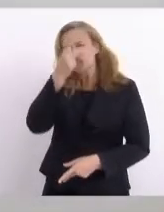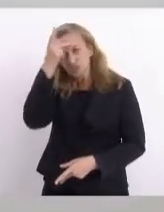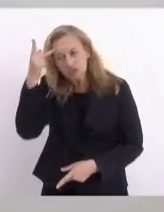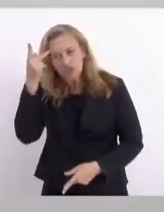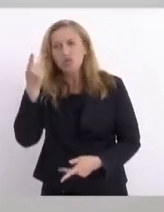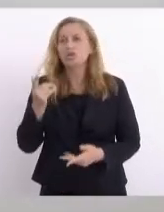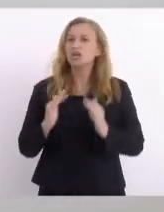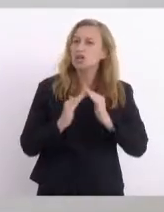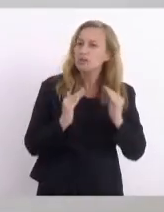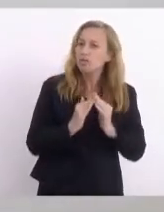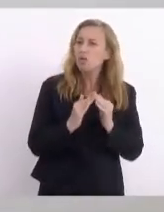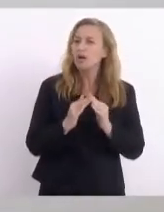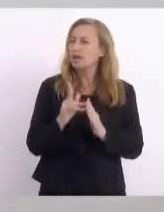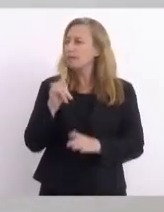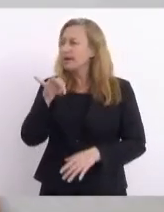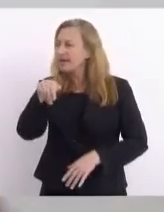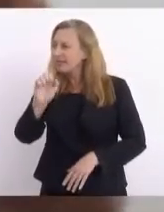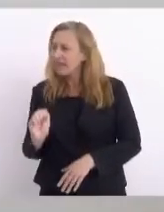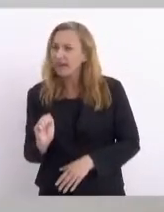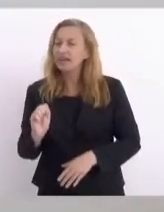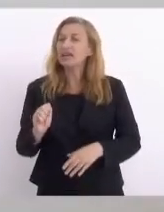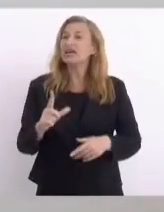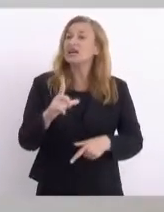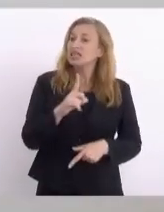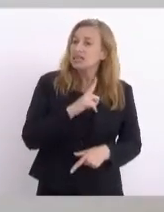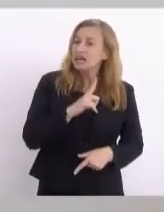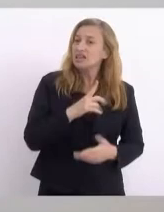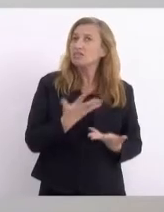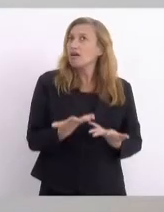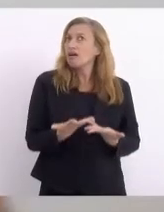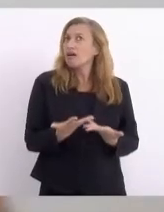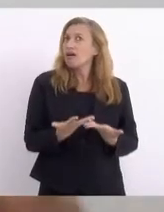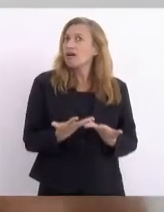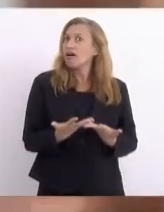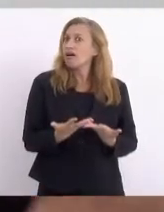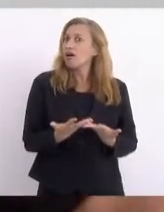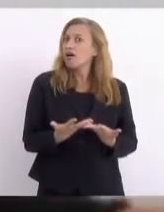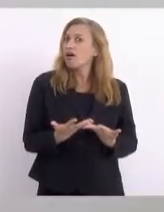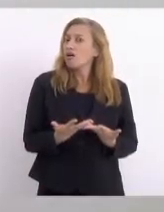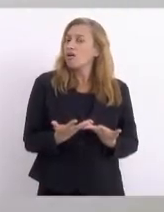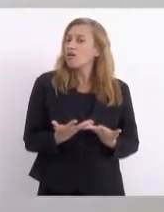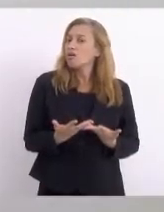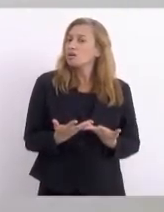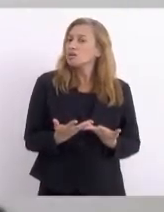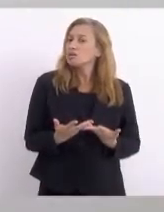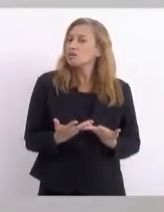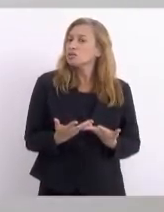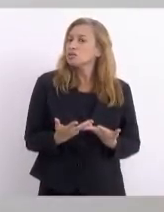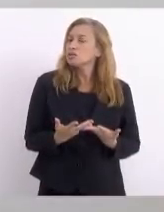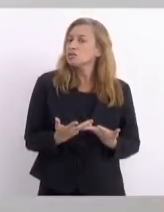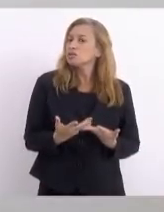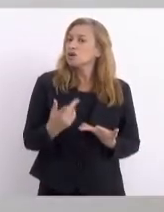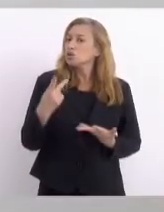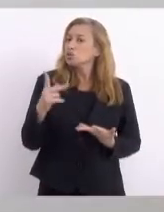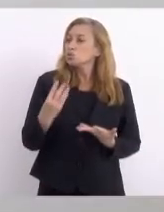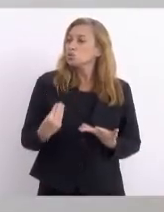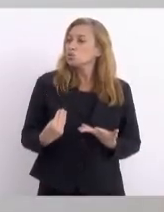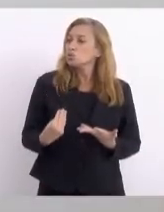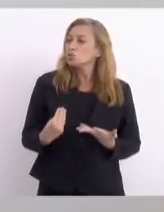que moram em Paquetá, que tem, digamos, a sua condição de